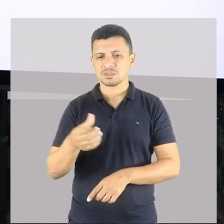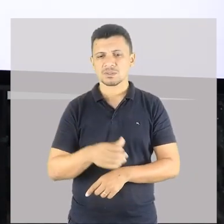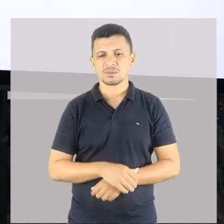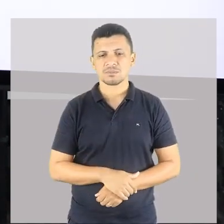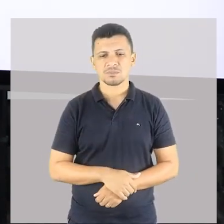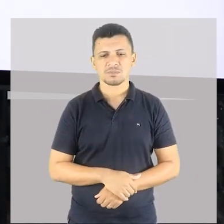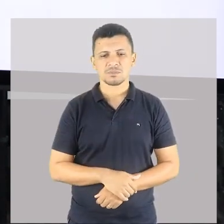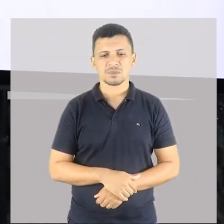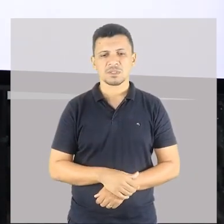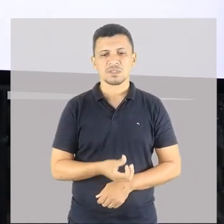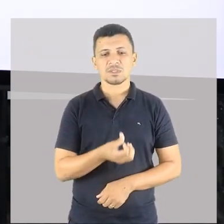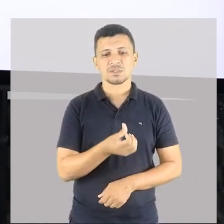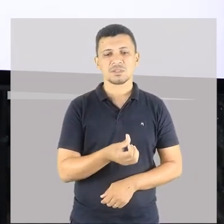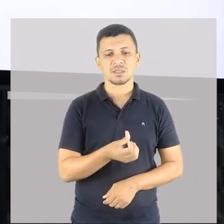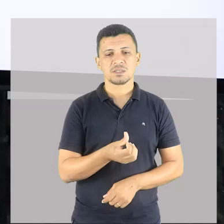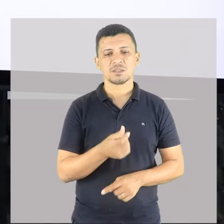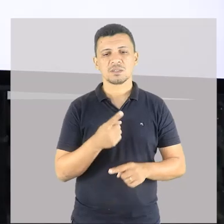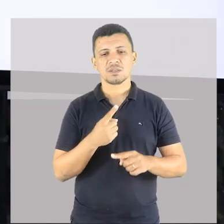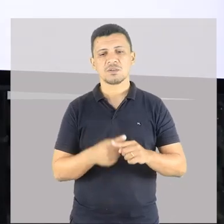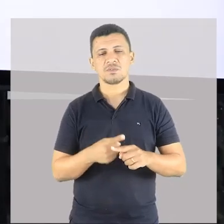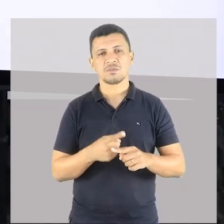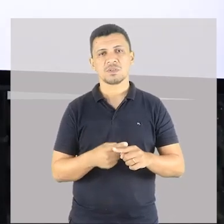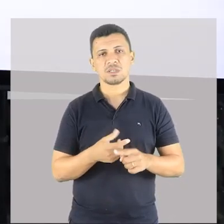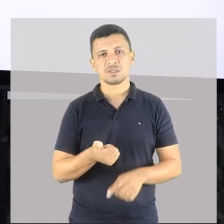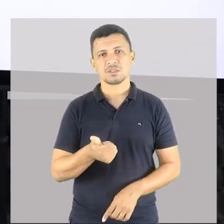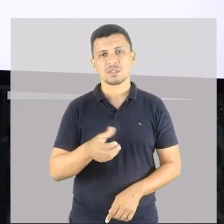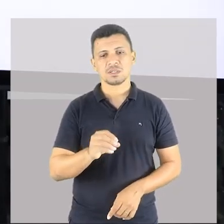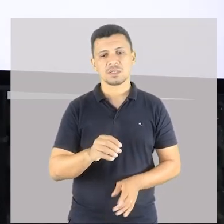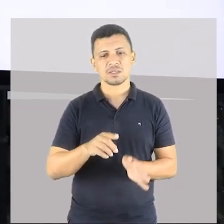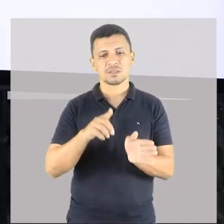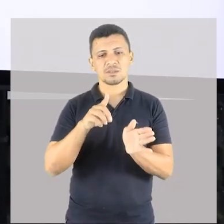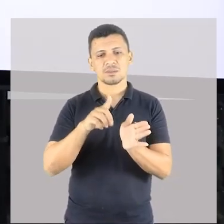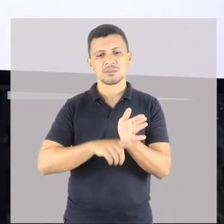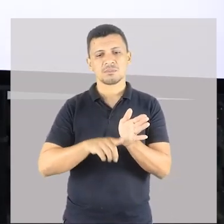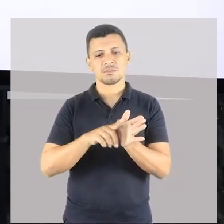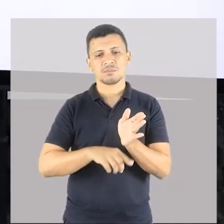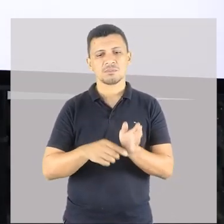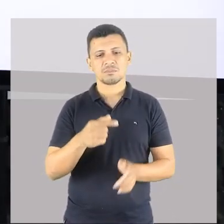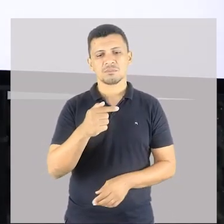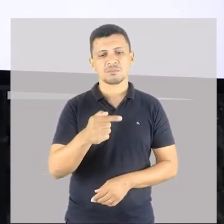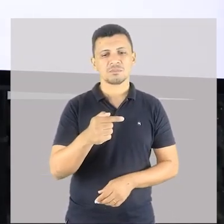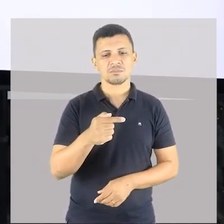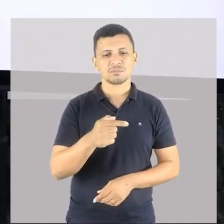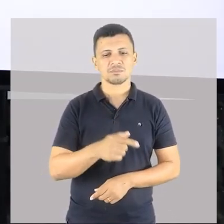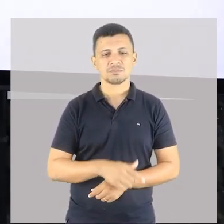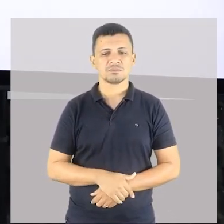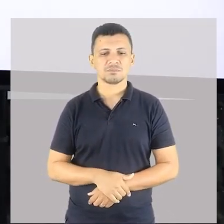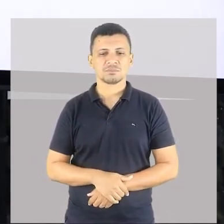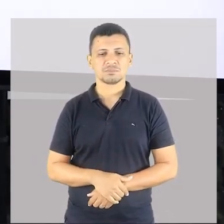menos 7, que é o que está lá. Agora, o 10 a menos 2 sobe 10 a segunda.